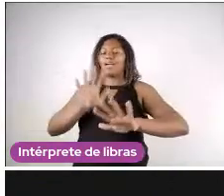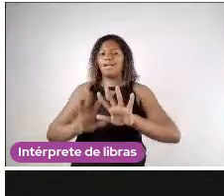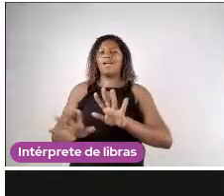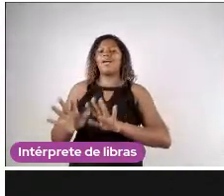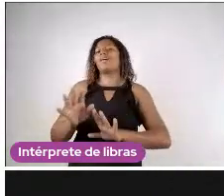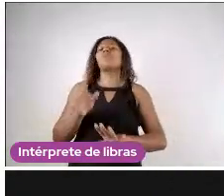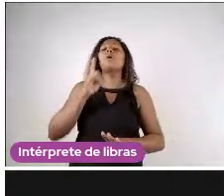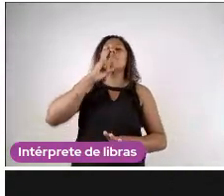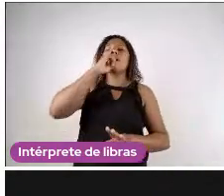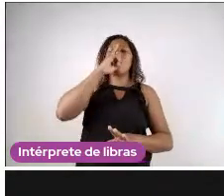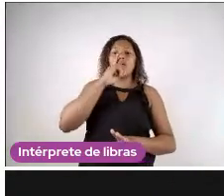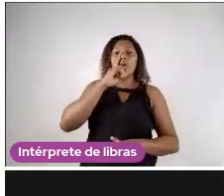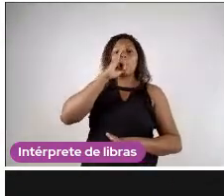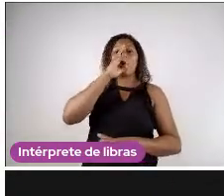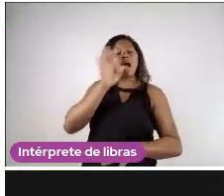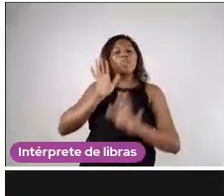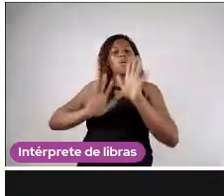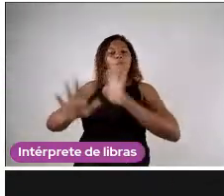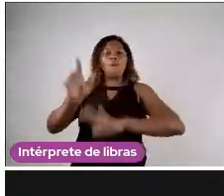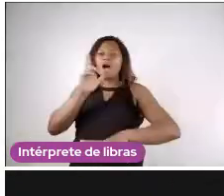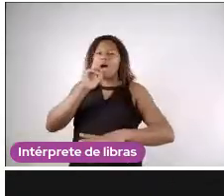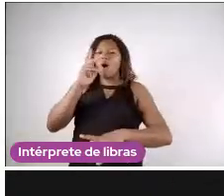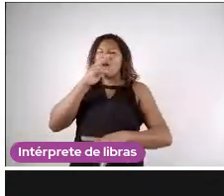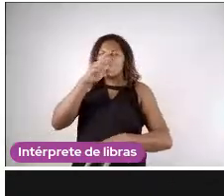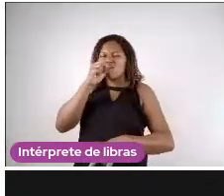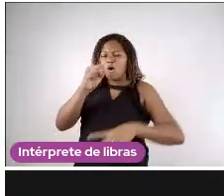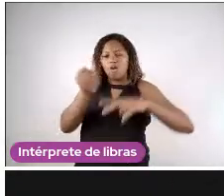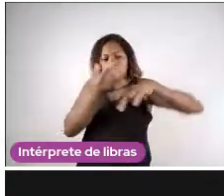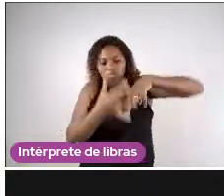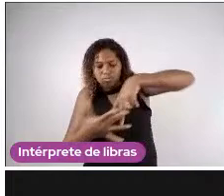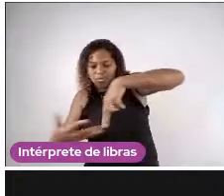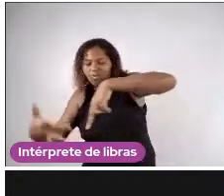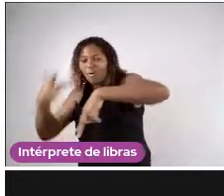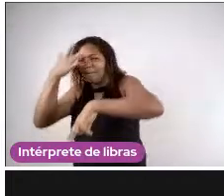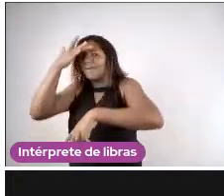levando gente. Tome cuidado que hoje tá levando gente.